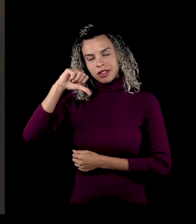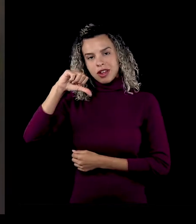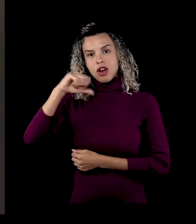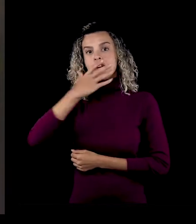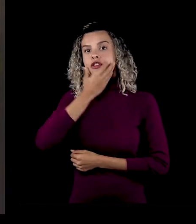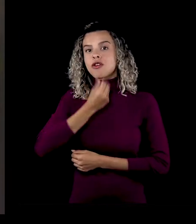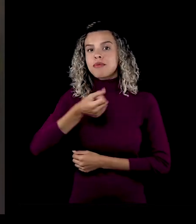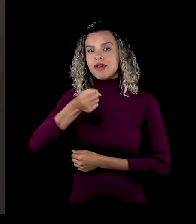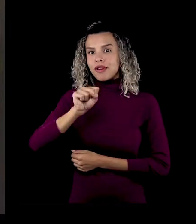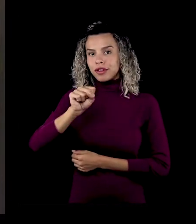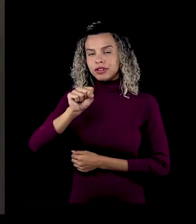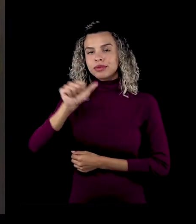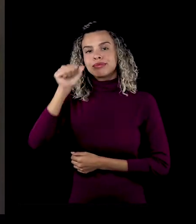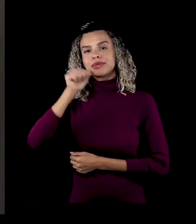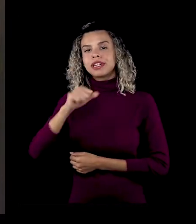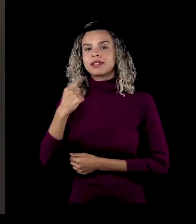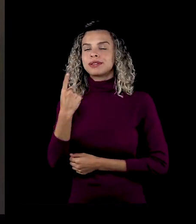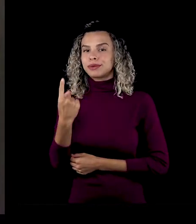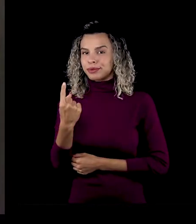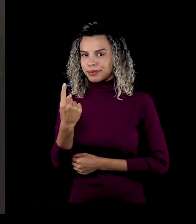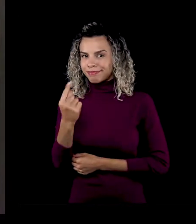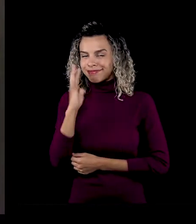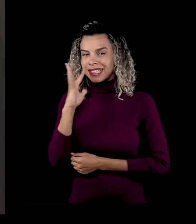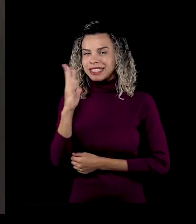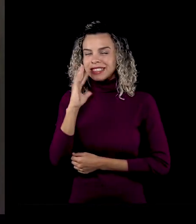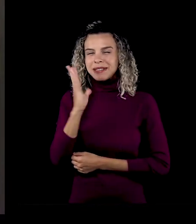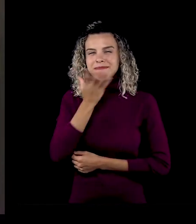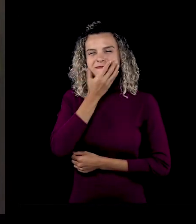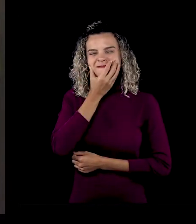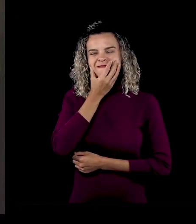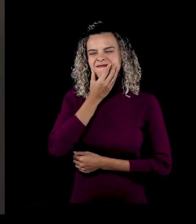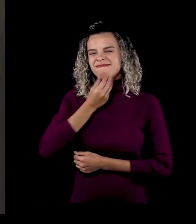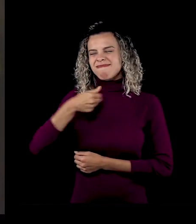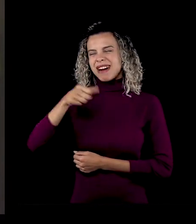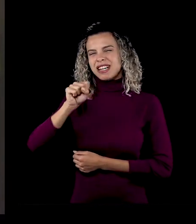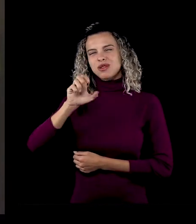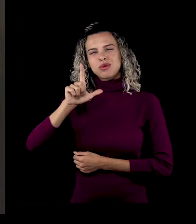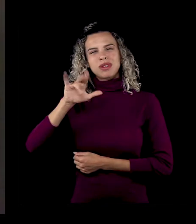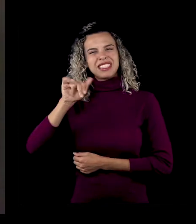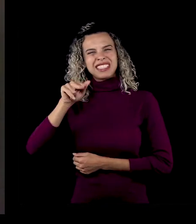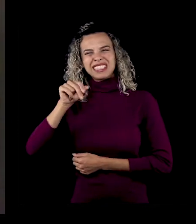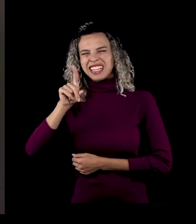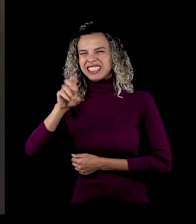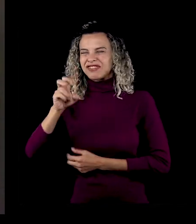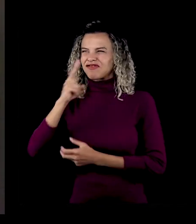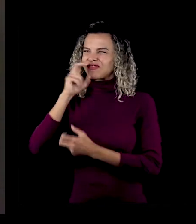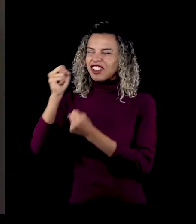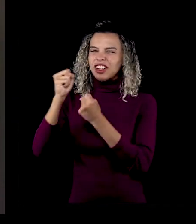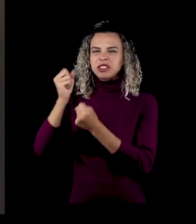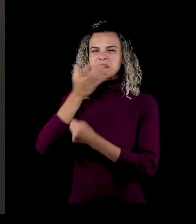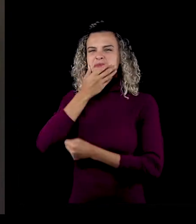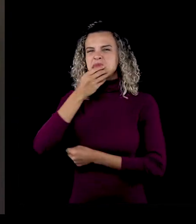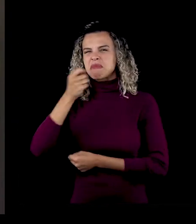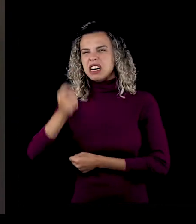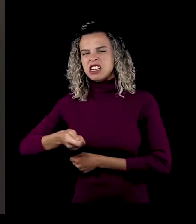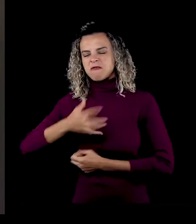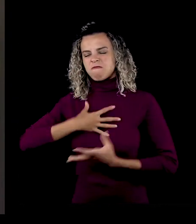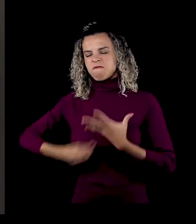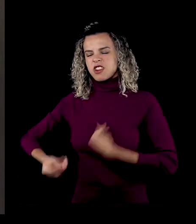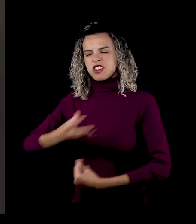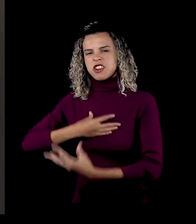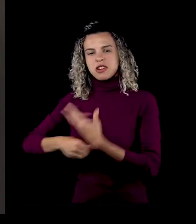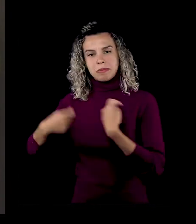8 homens e uma mulher. Então, a masculinidade ali reinante, o macho